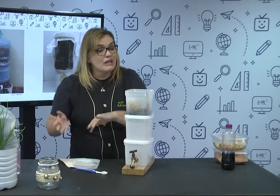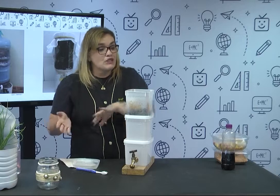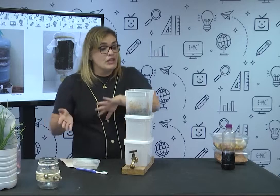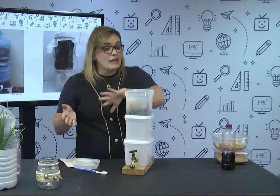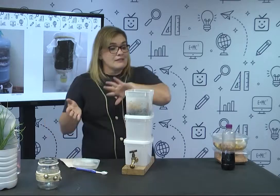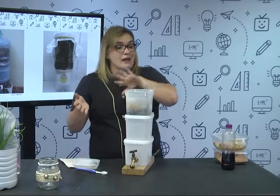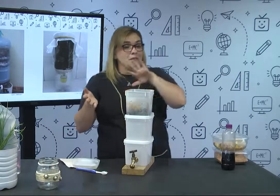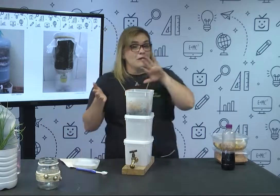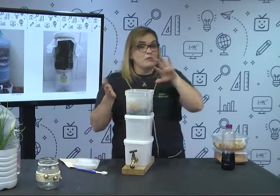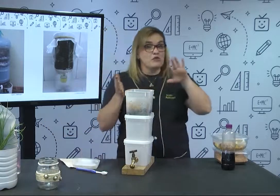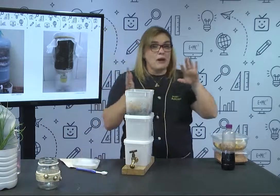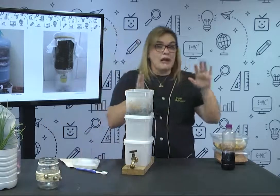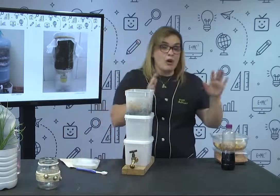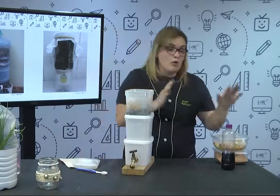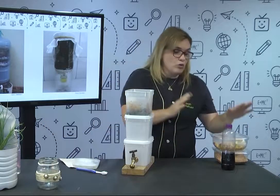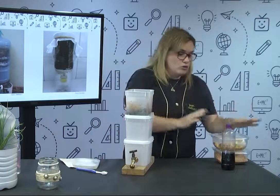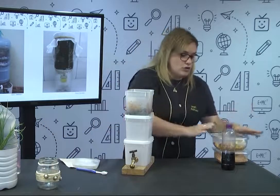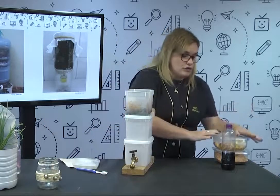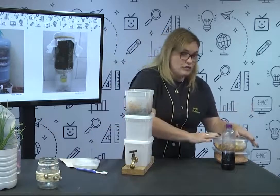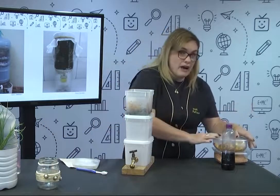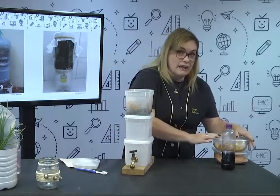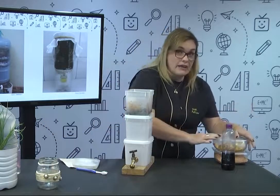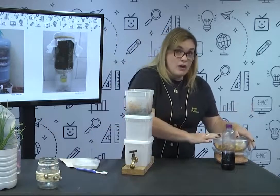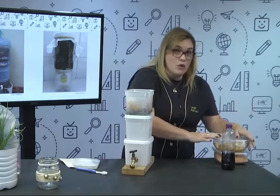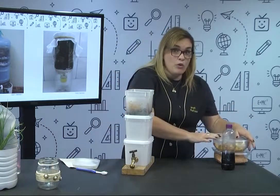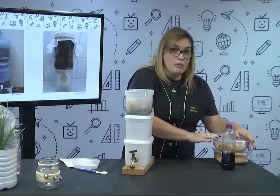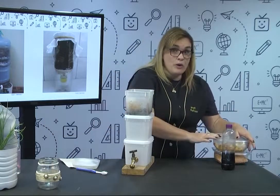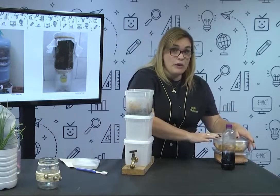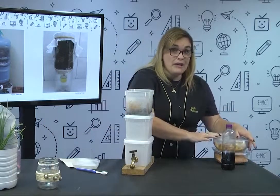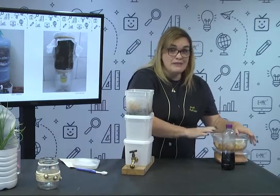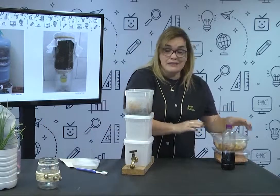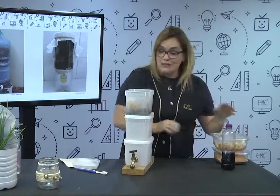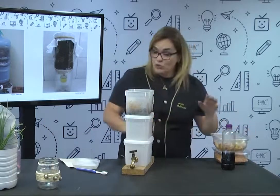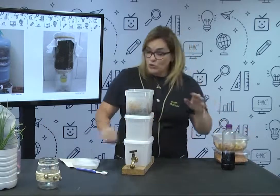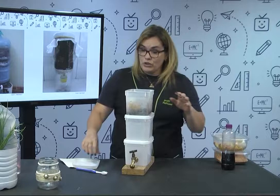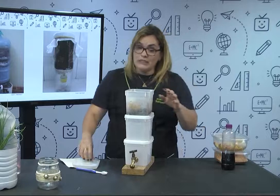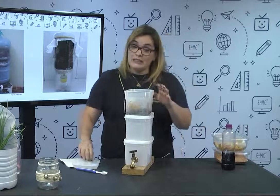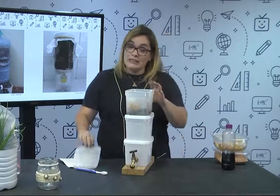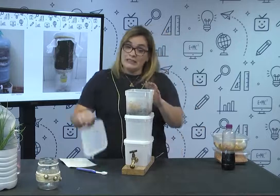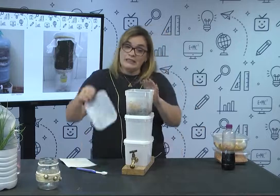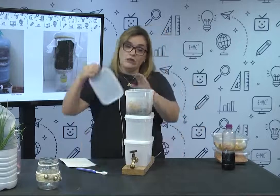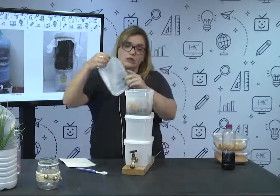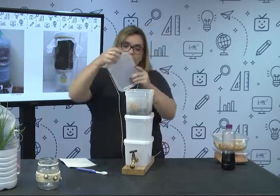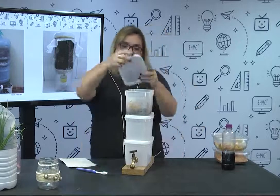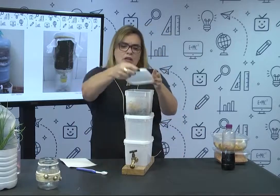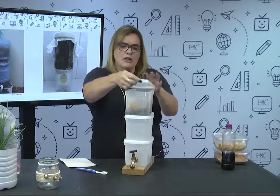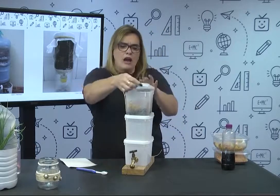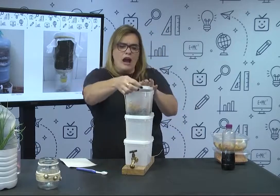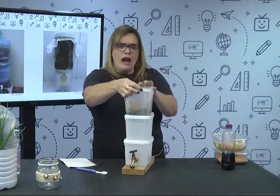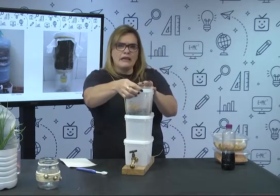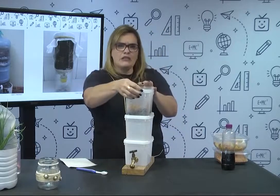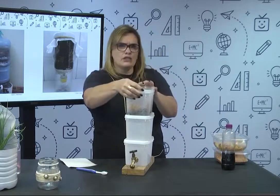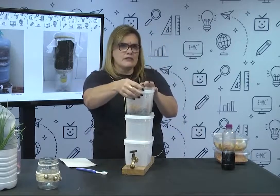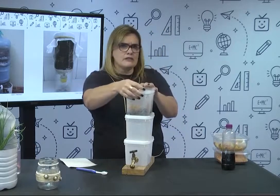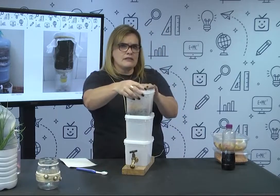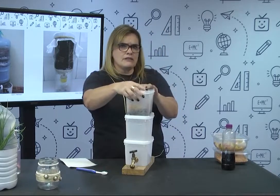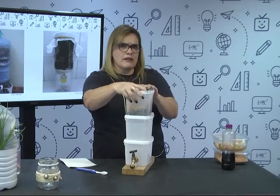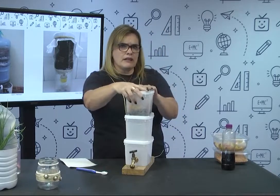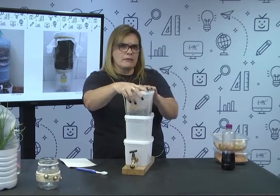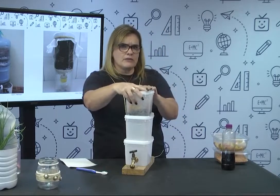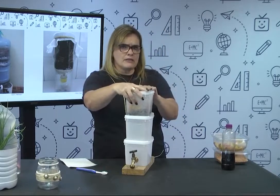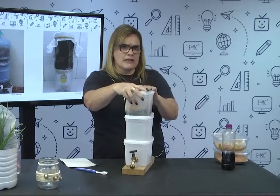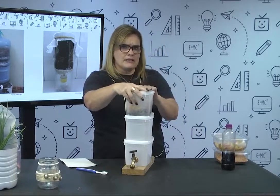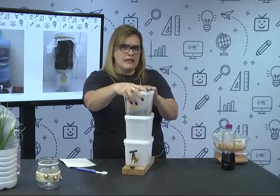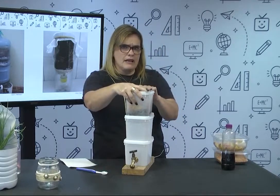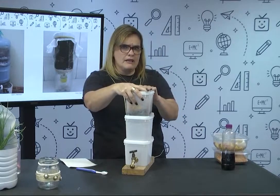reciclados, já sabemos para onde vai o meu resíduo orgânico. Ai, acho que esqueci